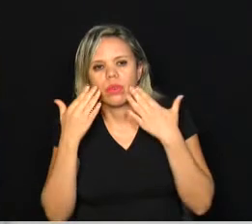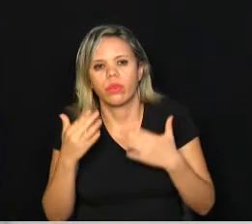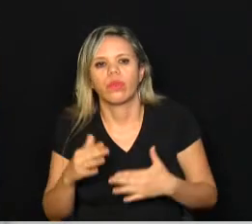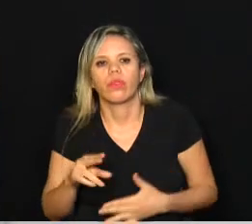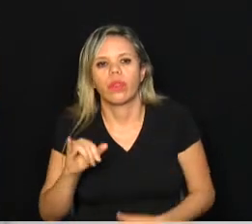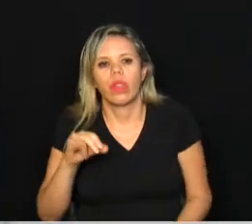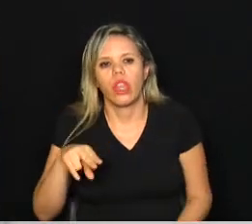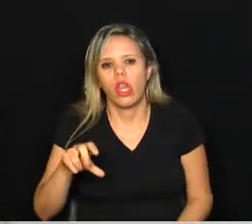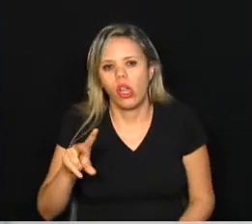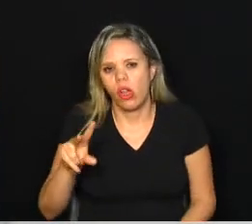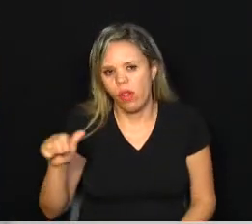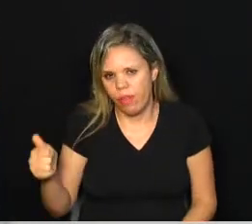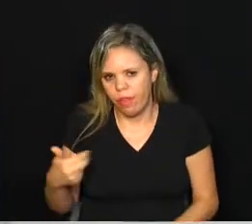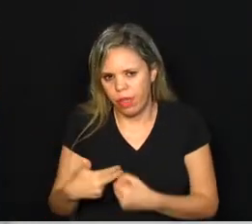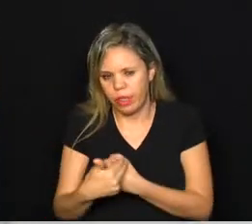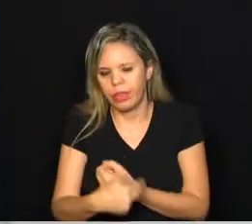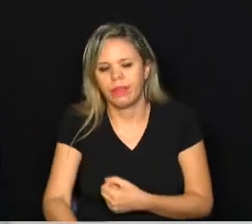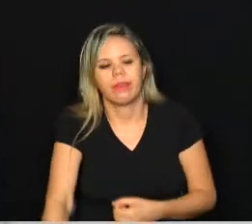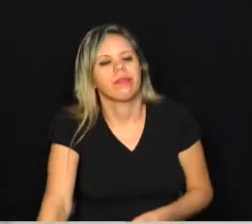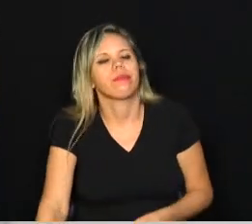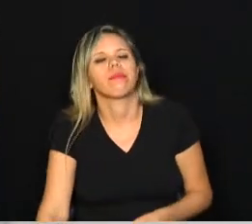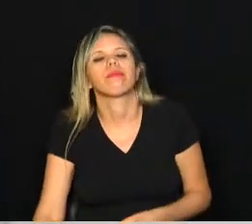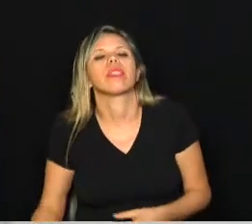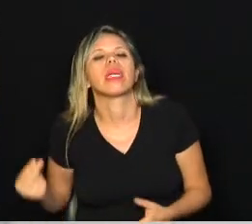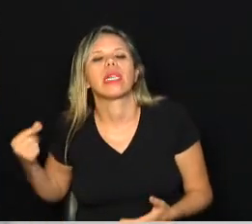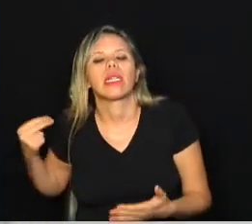Inova durante muito tempo,